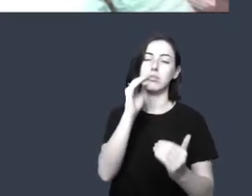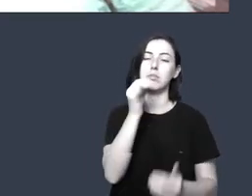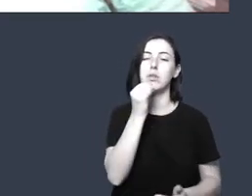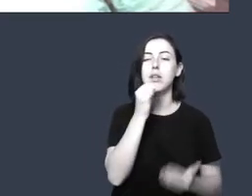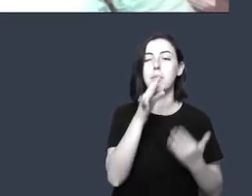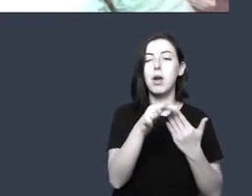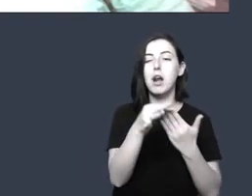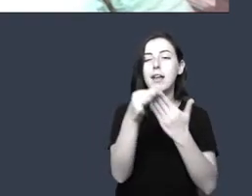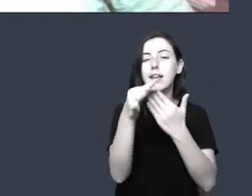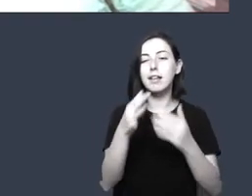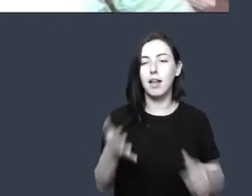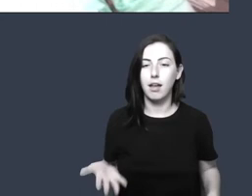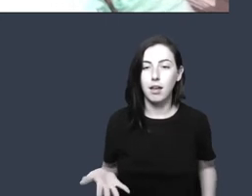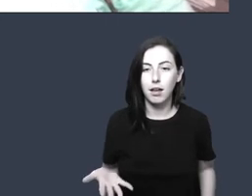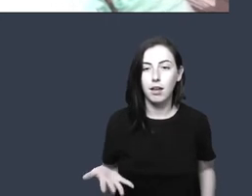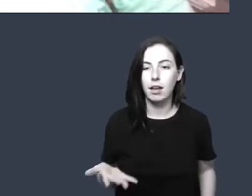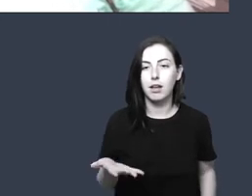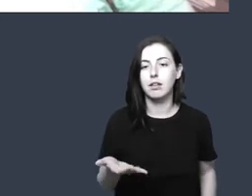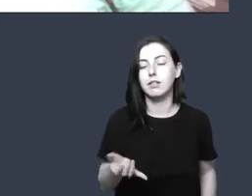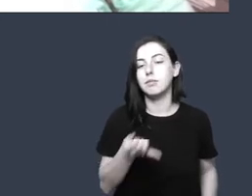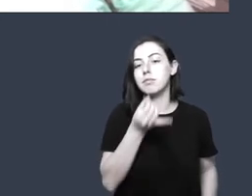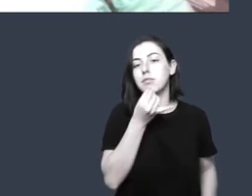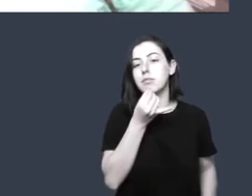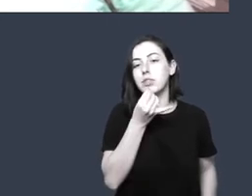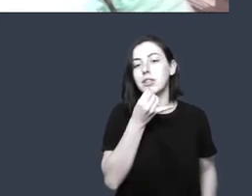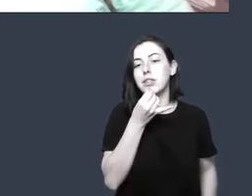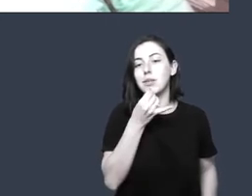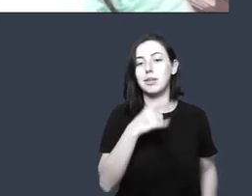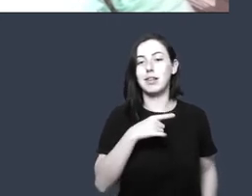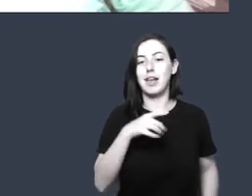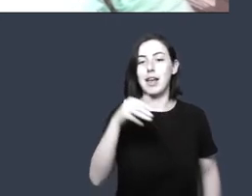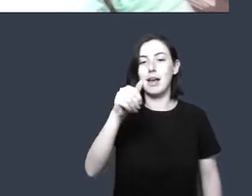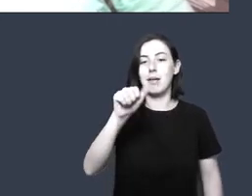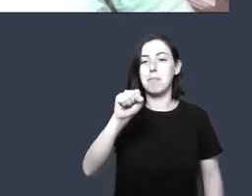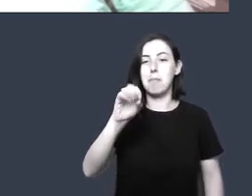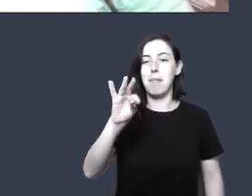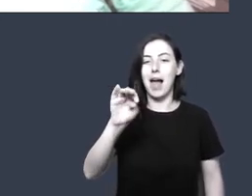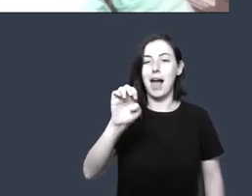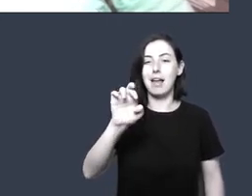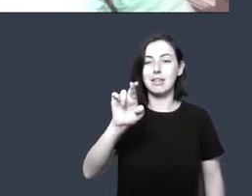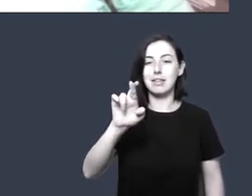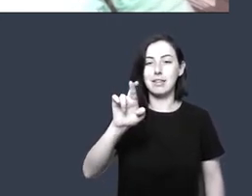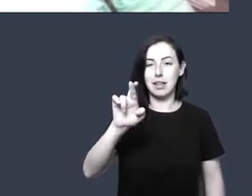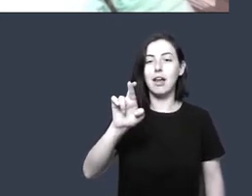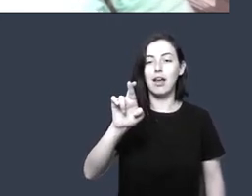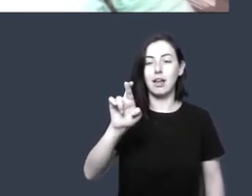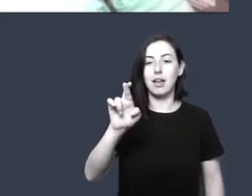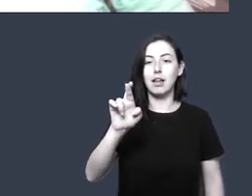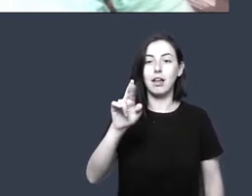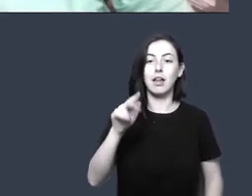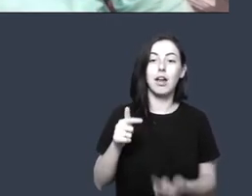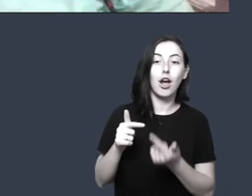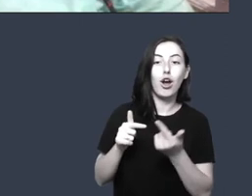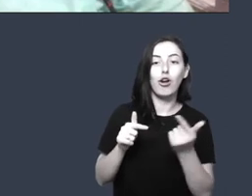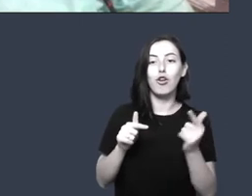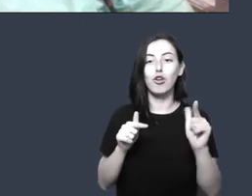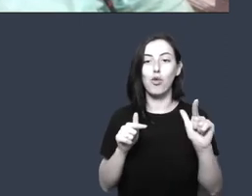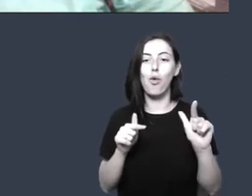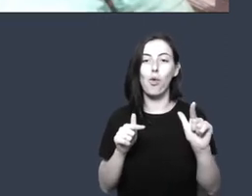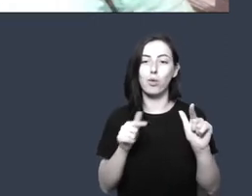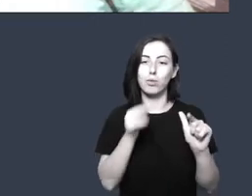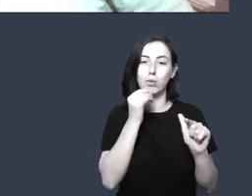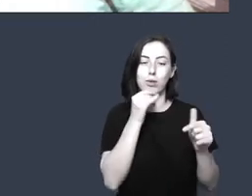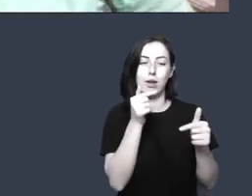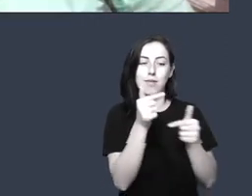até palavra como você tem o master, né? No GitHub você tem lá o master, e se você trabalha com